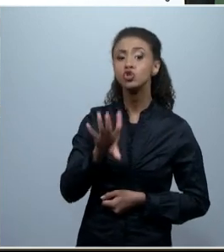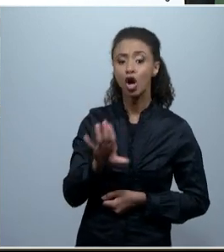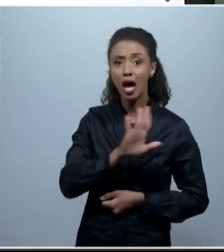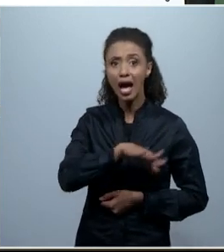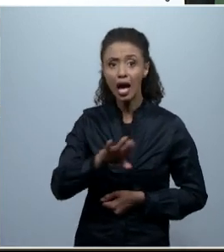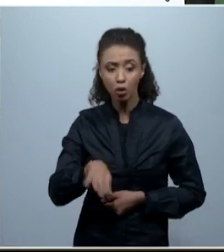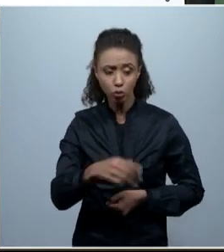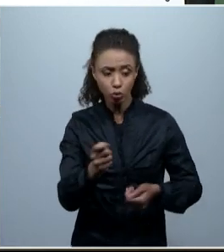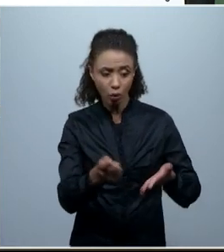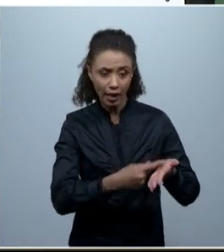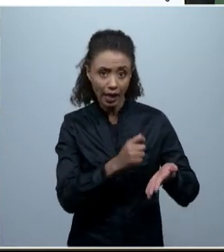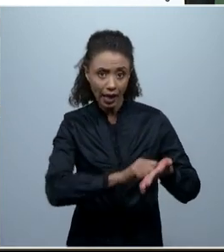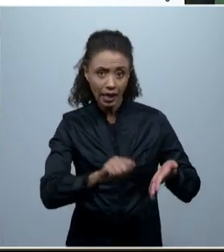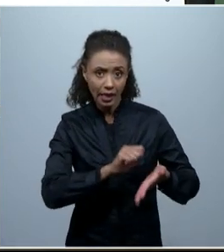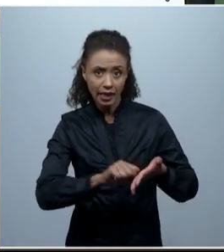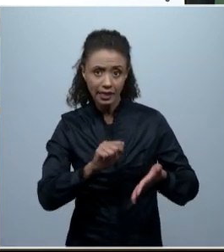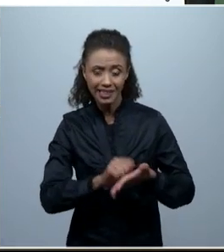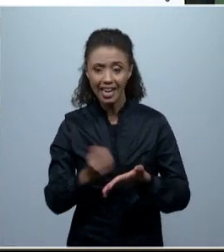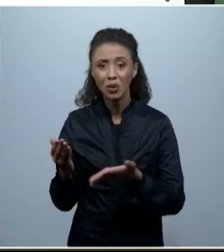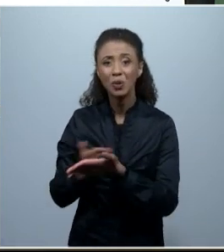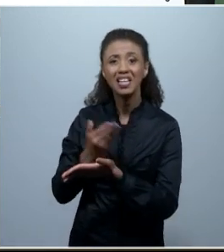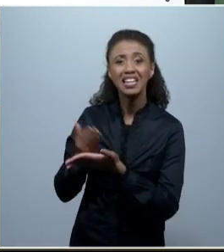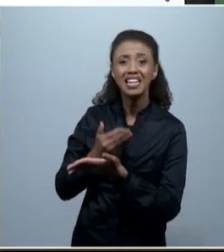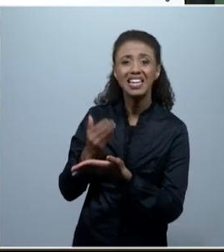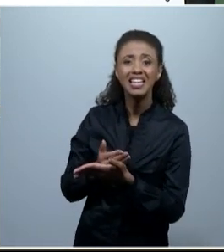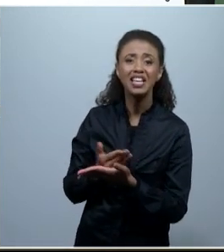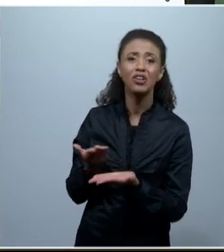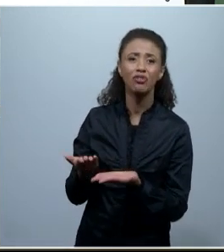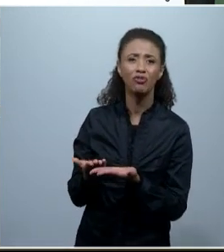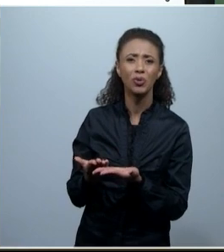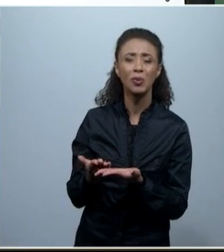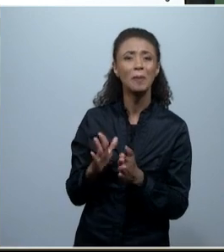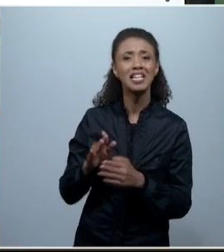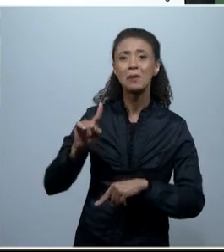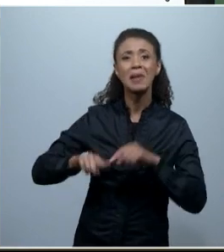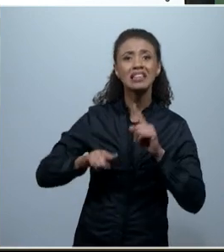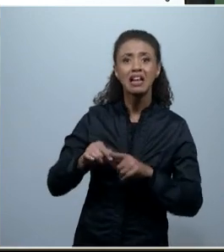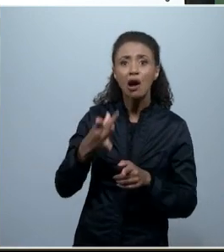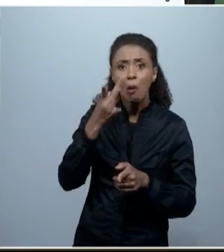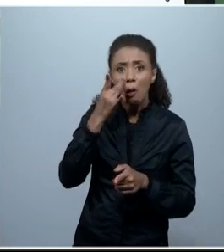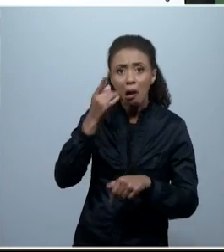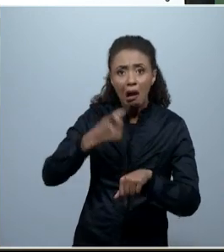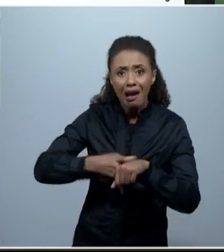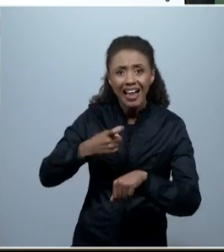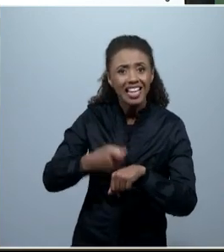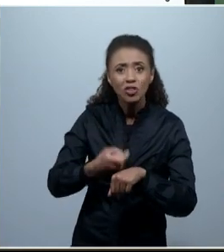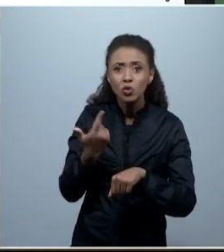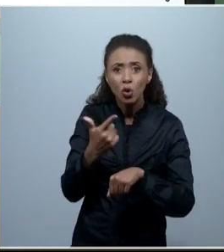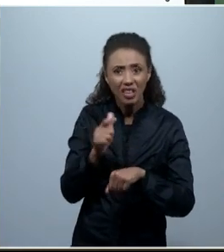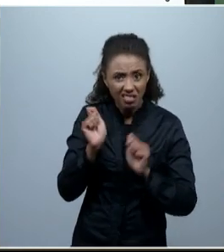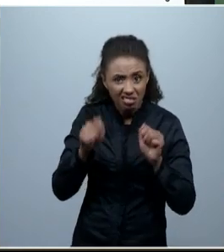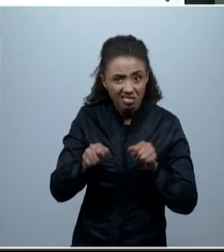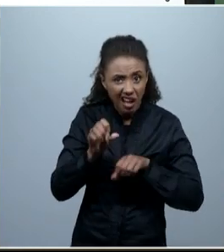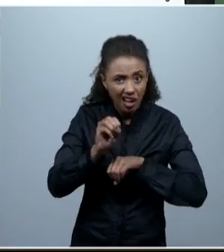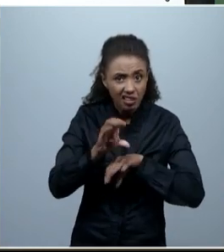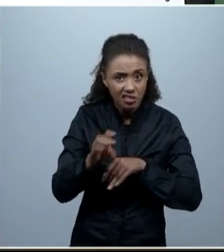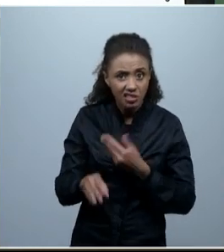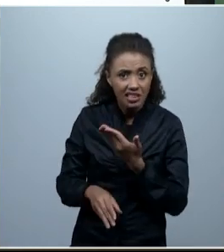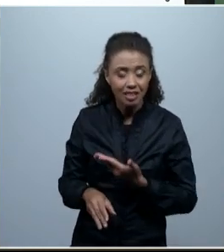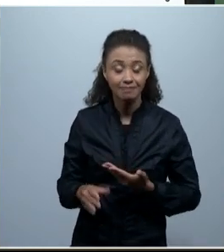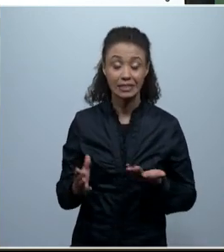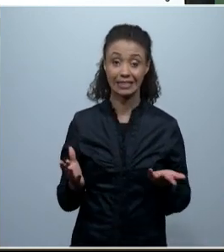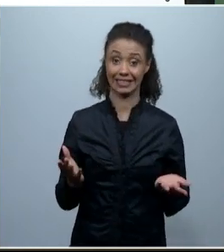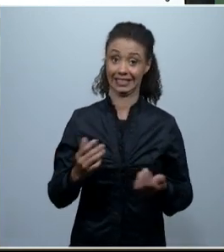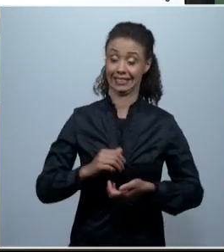livro didático sem materiais concretos e manipuláveis podemos ensinar geometria com bons resultados olha eu